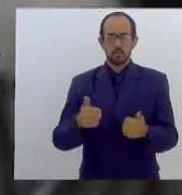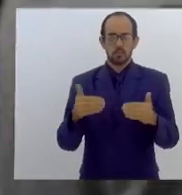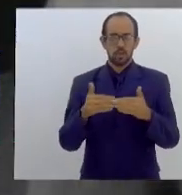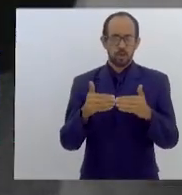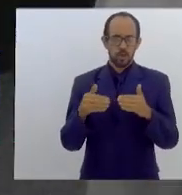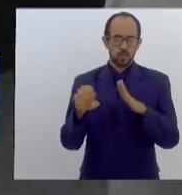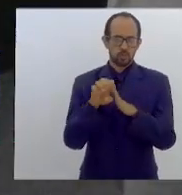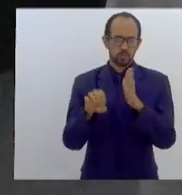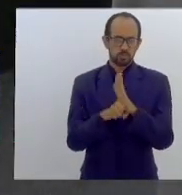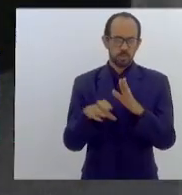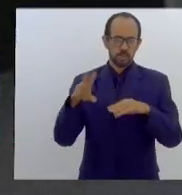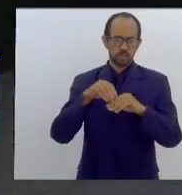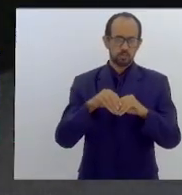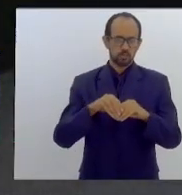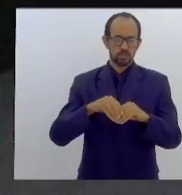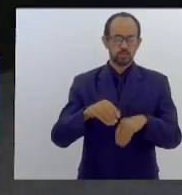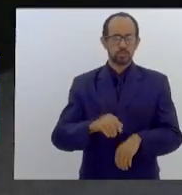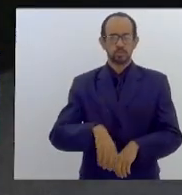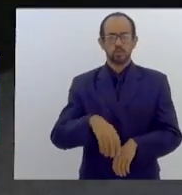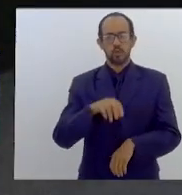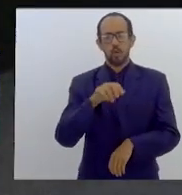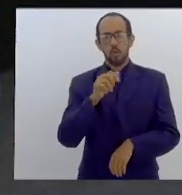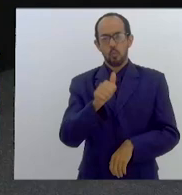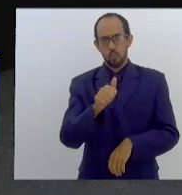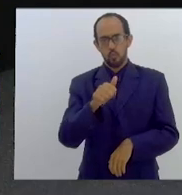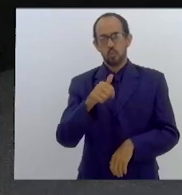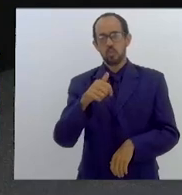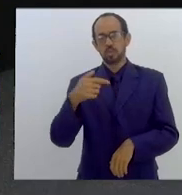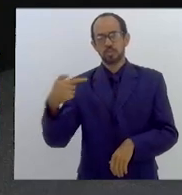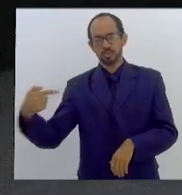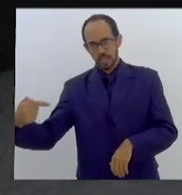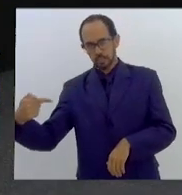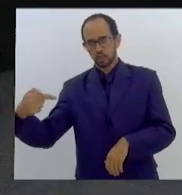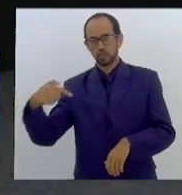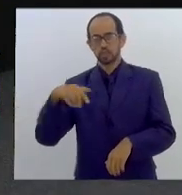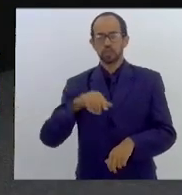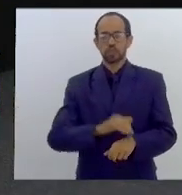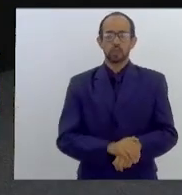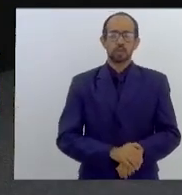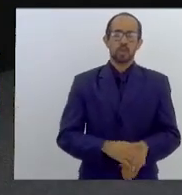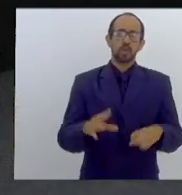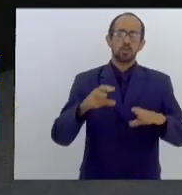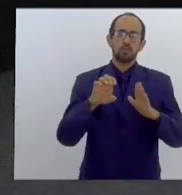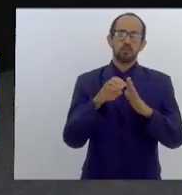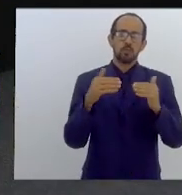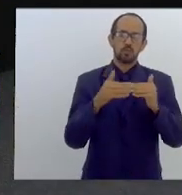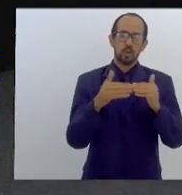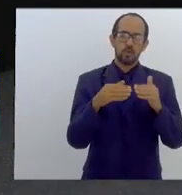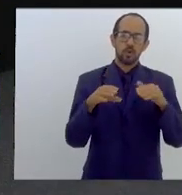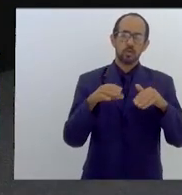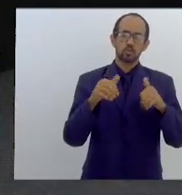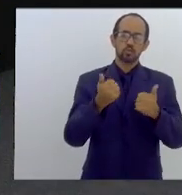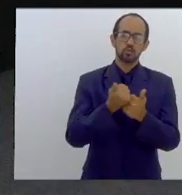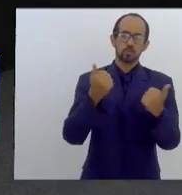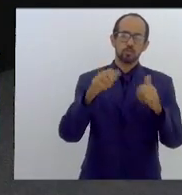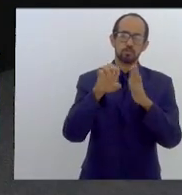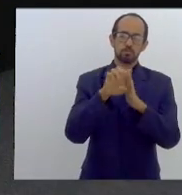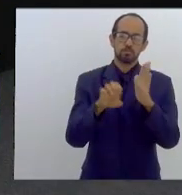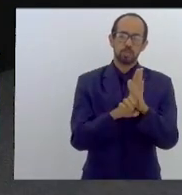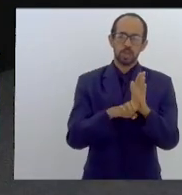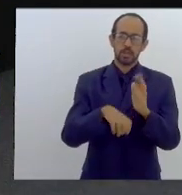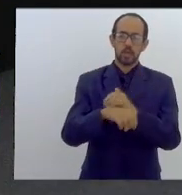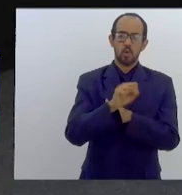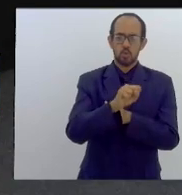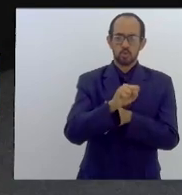com subemenda aglutinativa às emendas número 1 e 7, favorável com subemenda aglutinativa às emendas número 2, 8 e